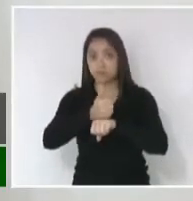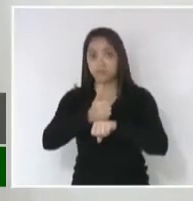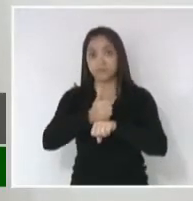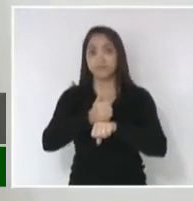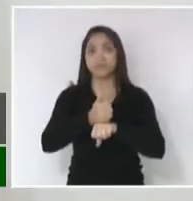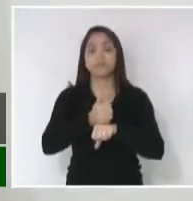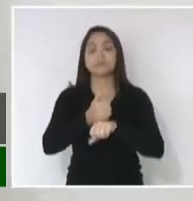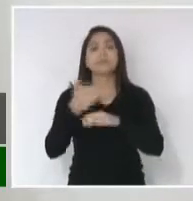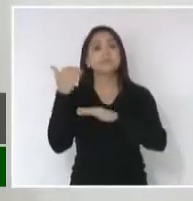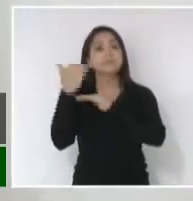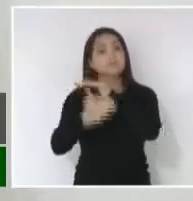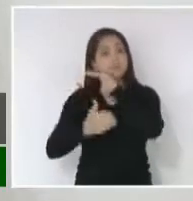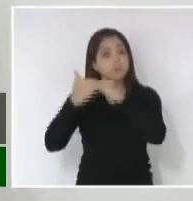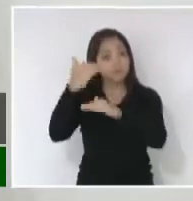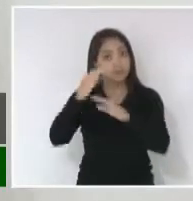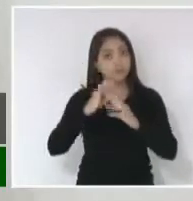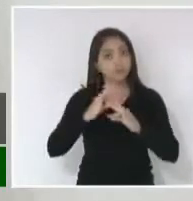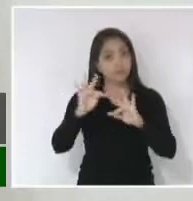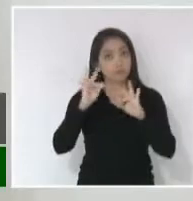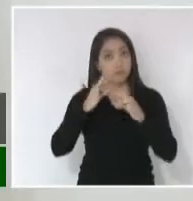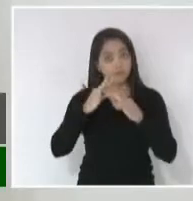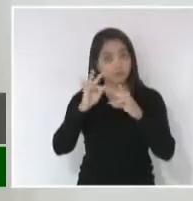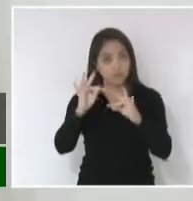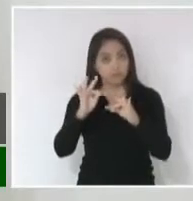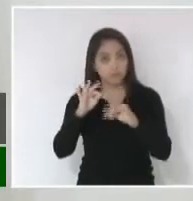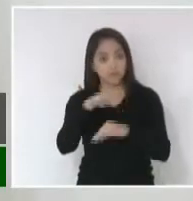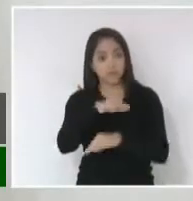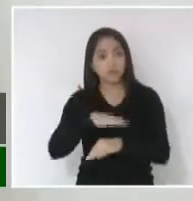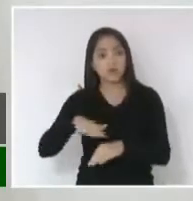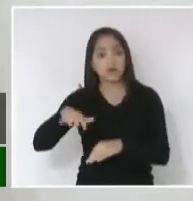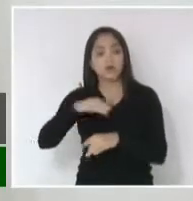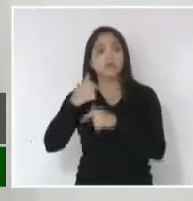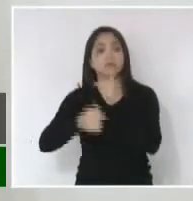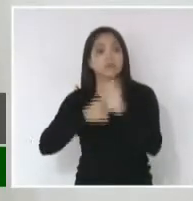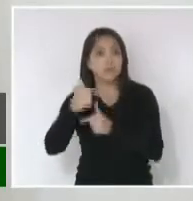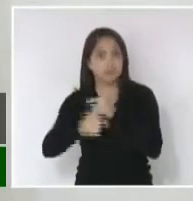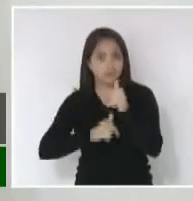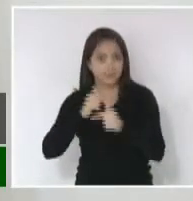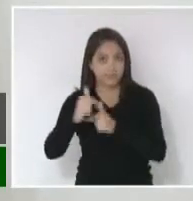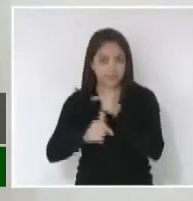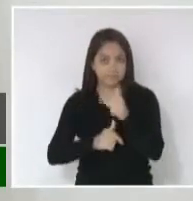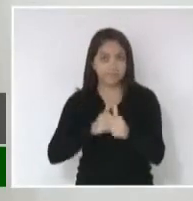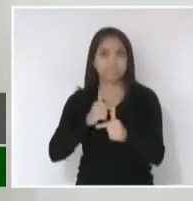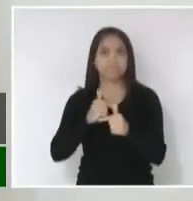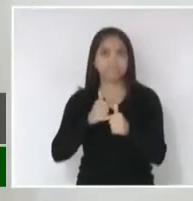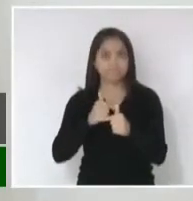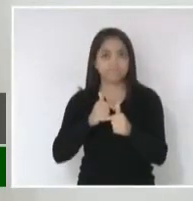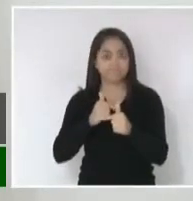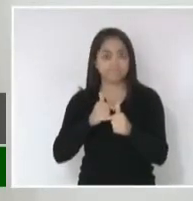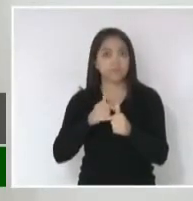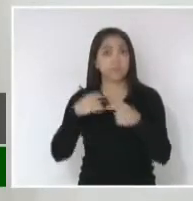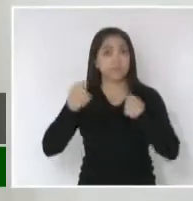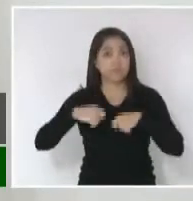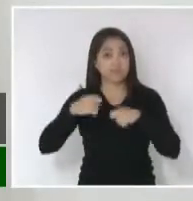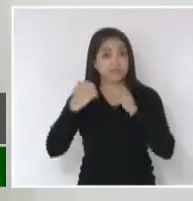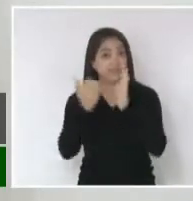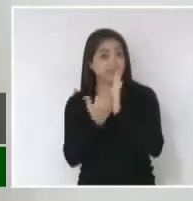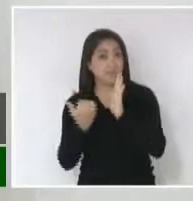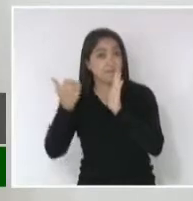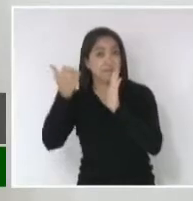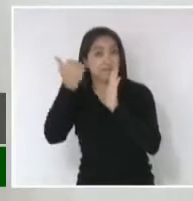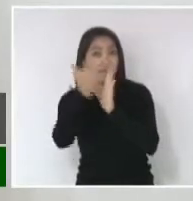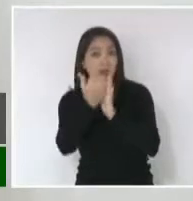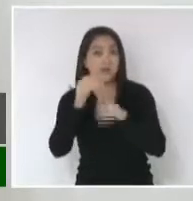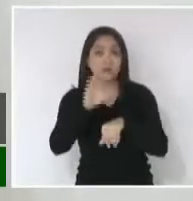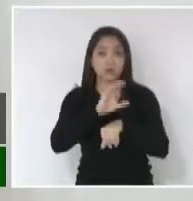o avanço da tecnologia, o mercado de trabalho tem se tornado cada dia mais exigente, demandando